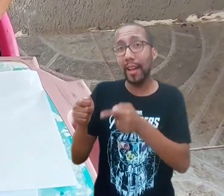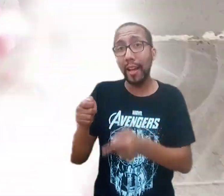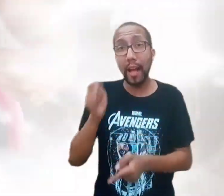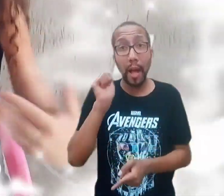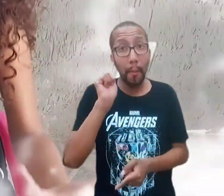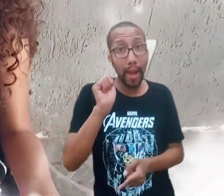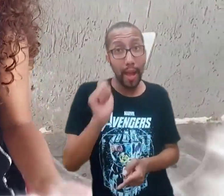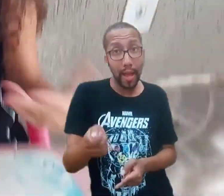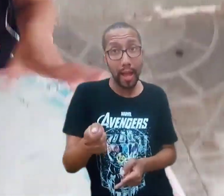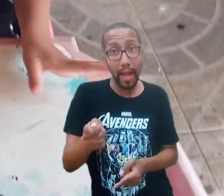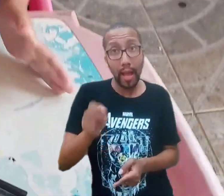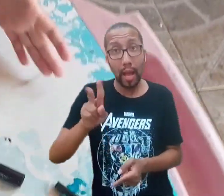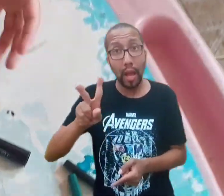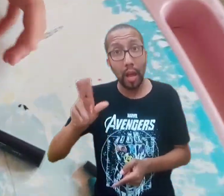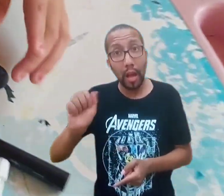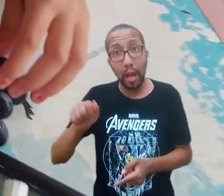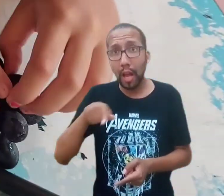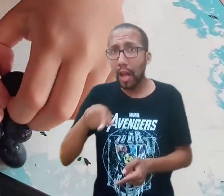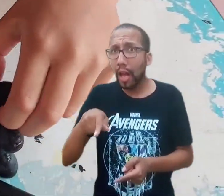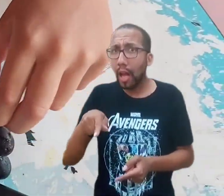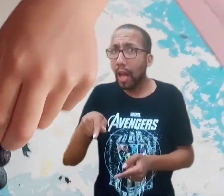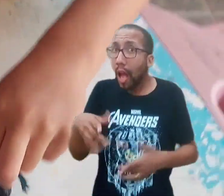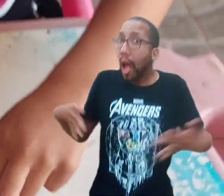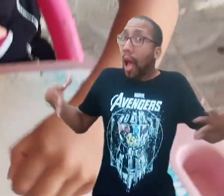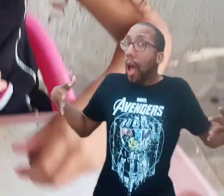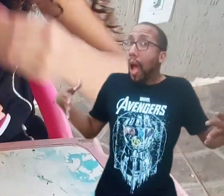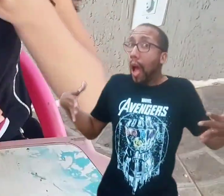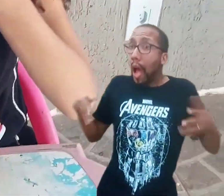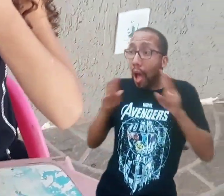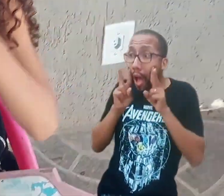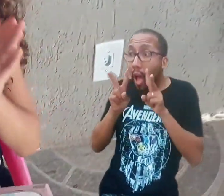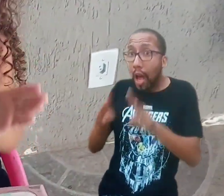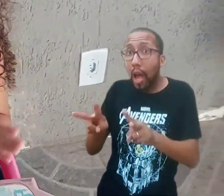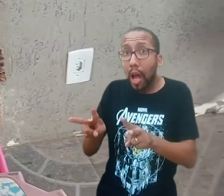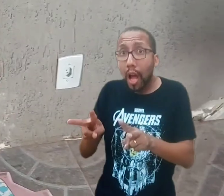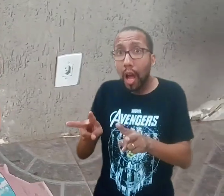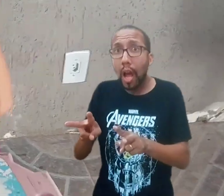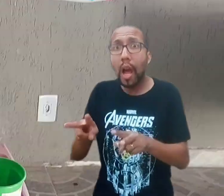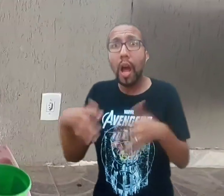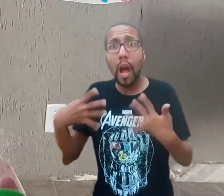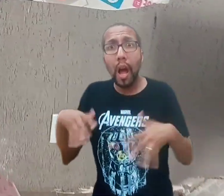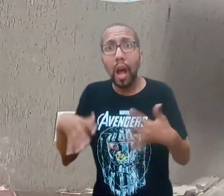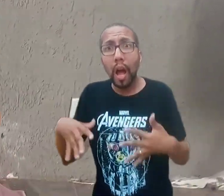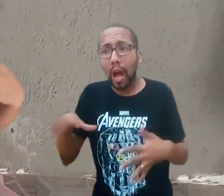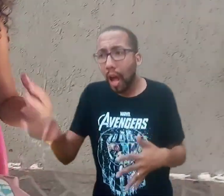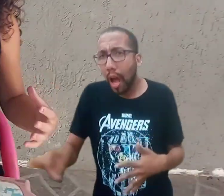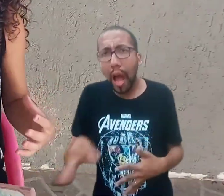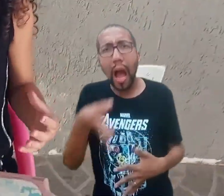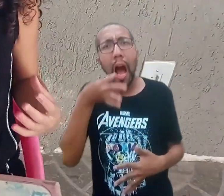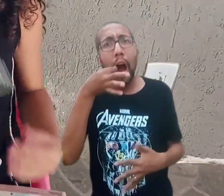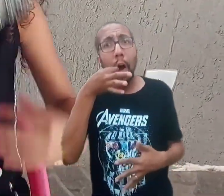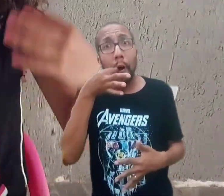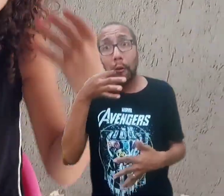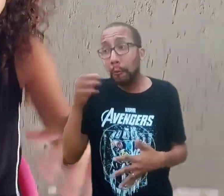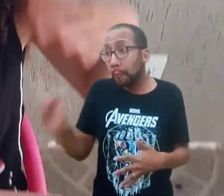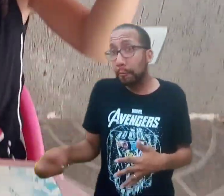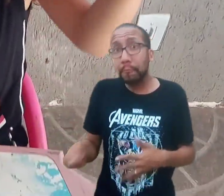uva. Uau, uma coisa de verdade! Eu vou comer. Essa varinha é macho